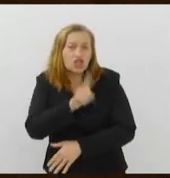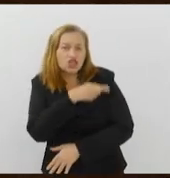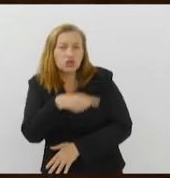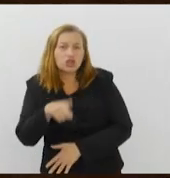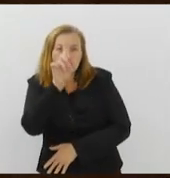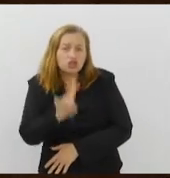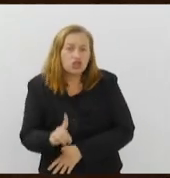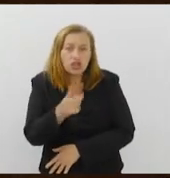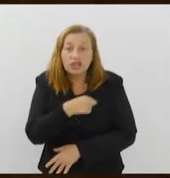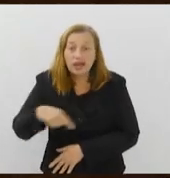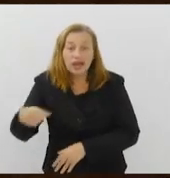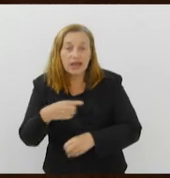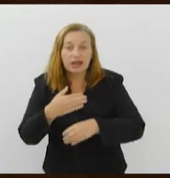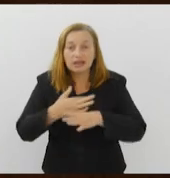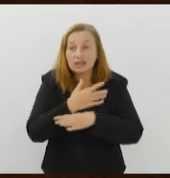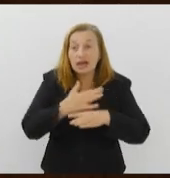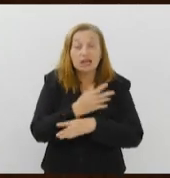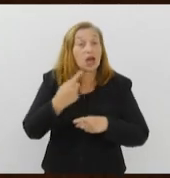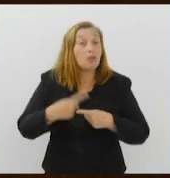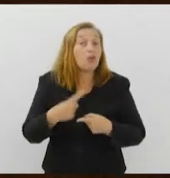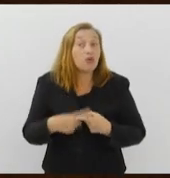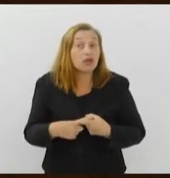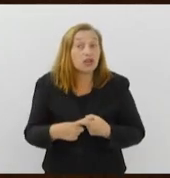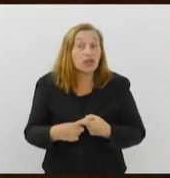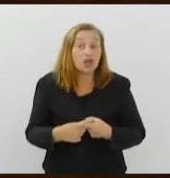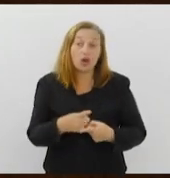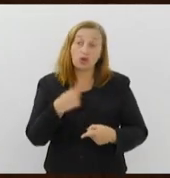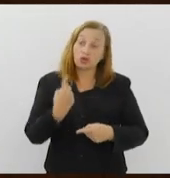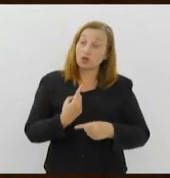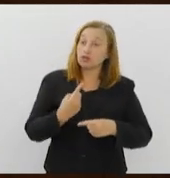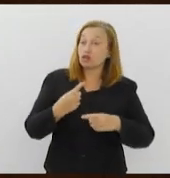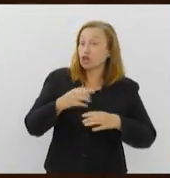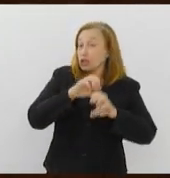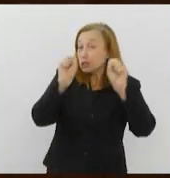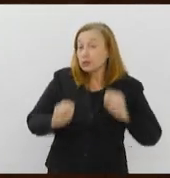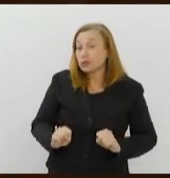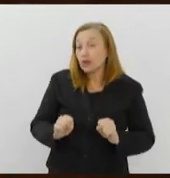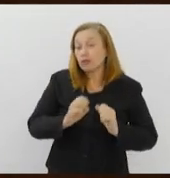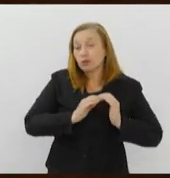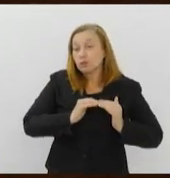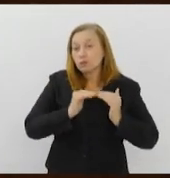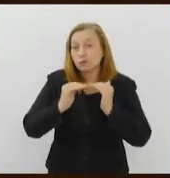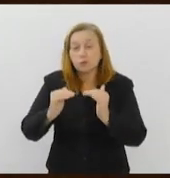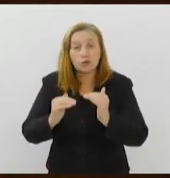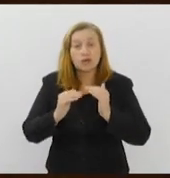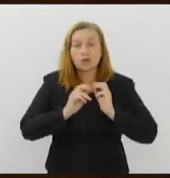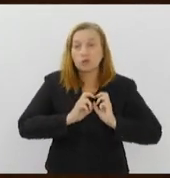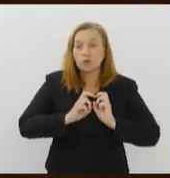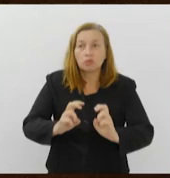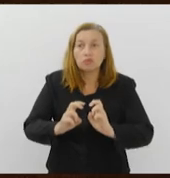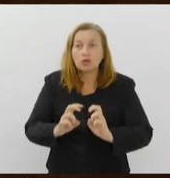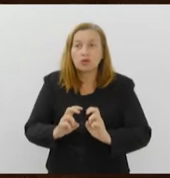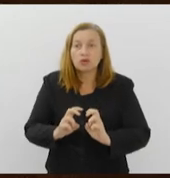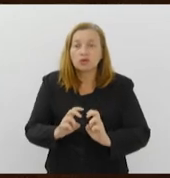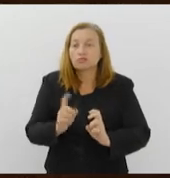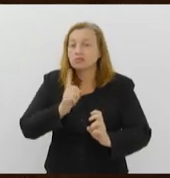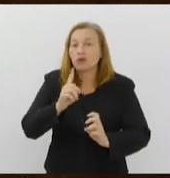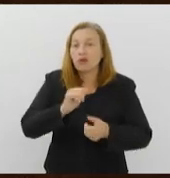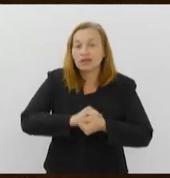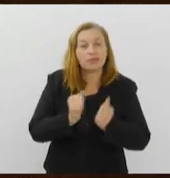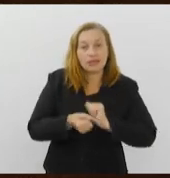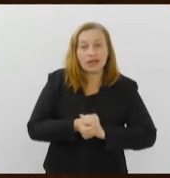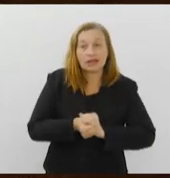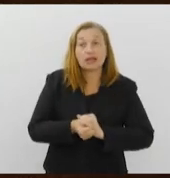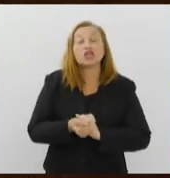à cidade, porque sequer o nosso sistema ferroviário, as nossas composições e as nossas estações são adequadas. E, mais